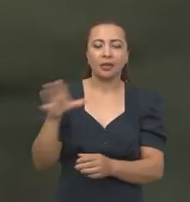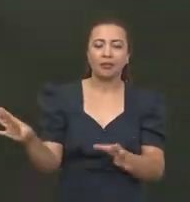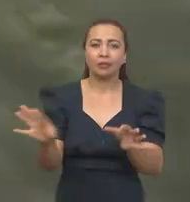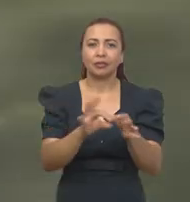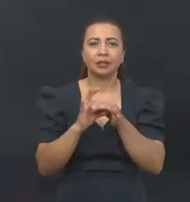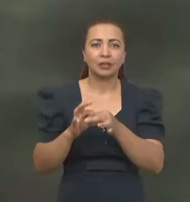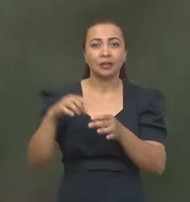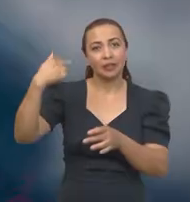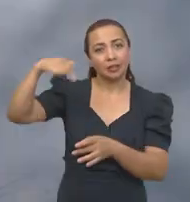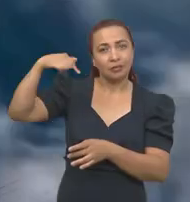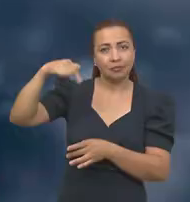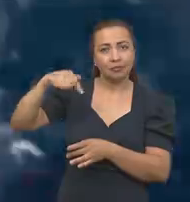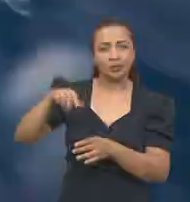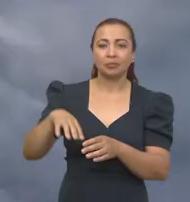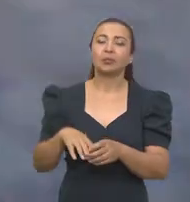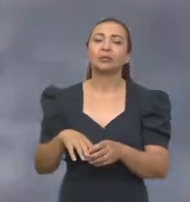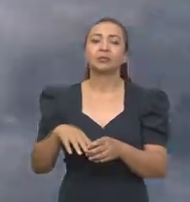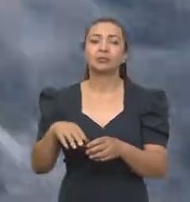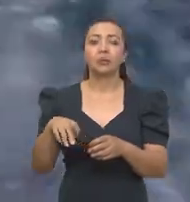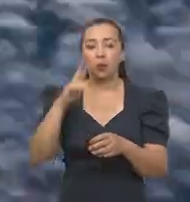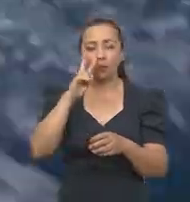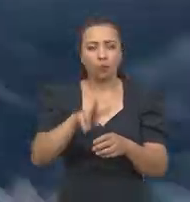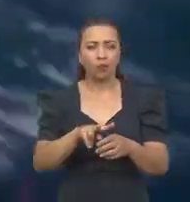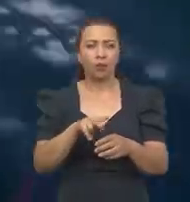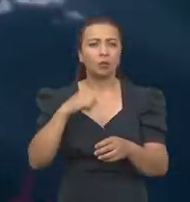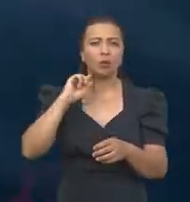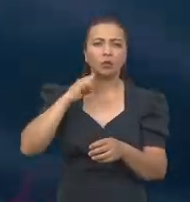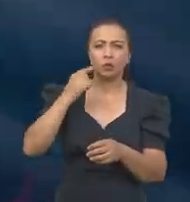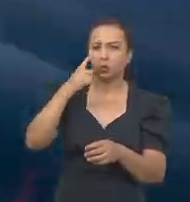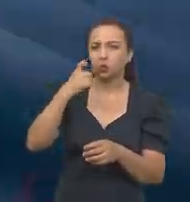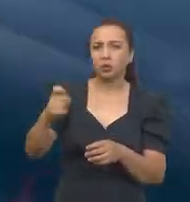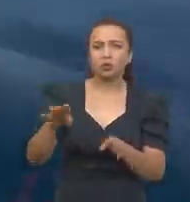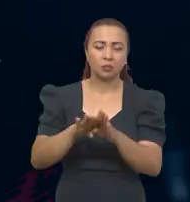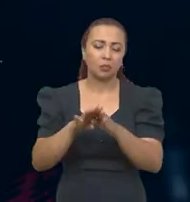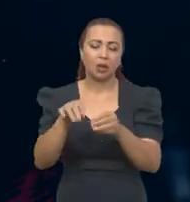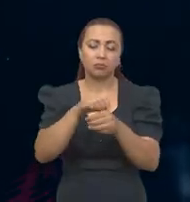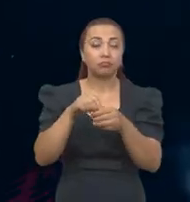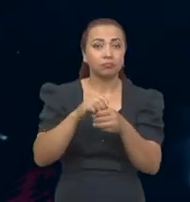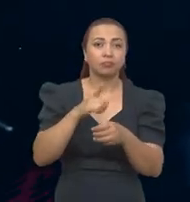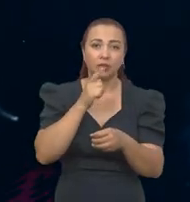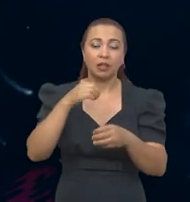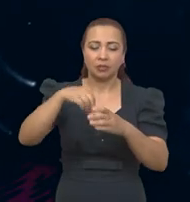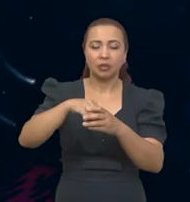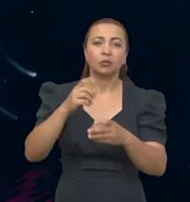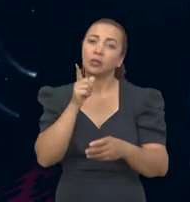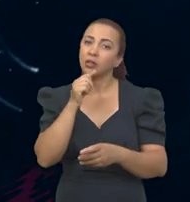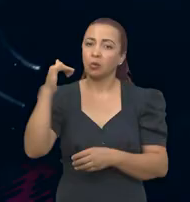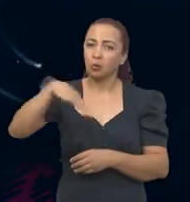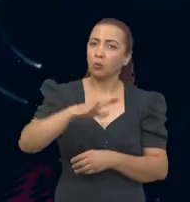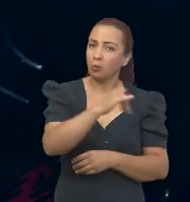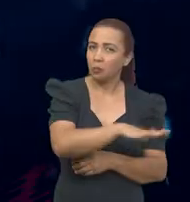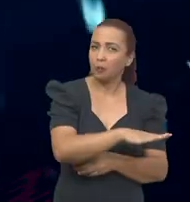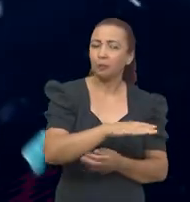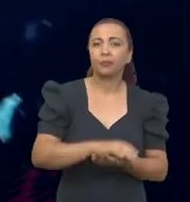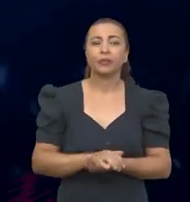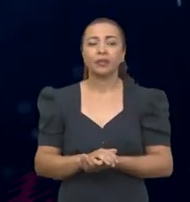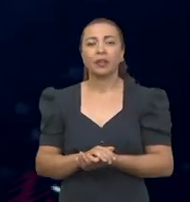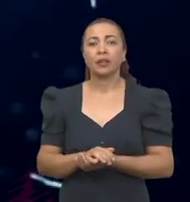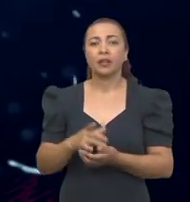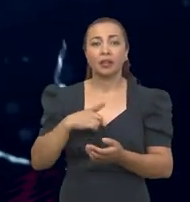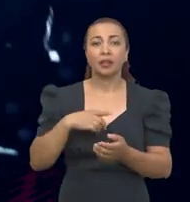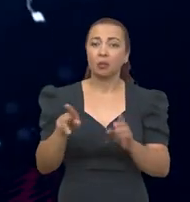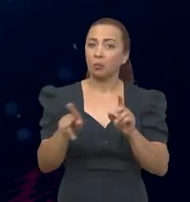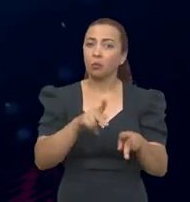ligadas à parte de química ver na parte de poluentes tanto microplastico como tipos de poluentes na água do mar né E também